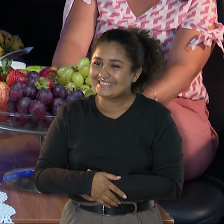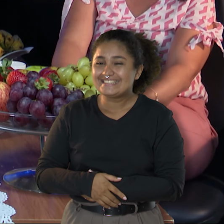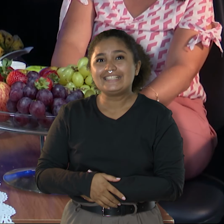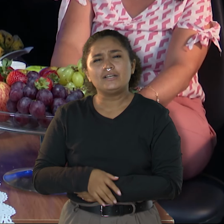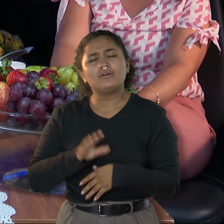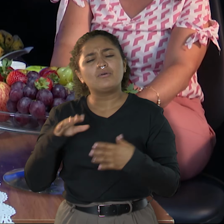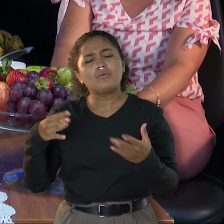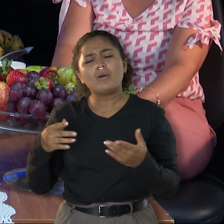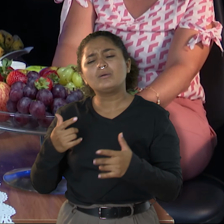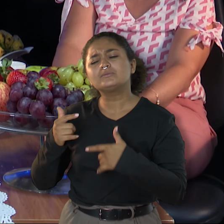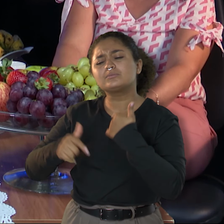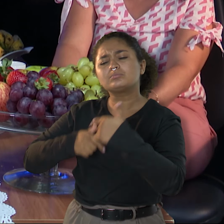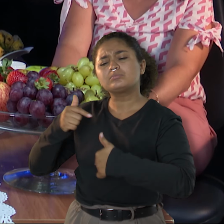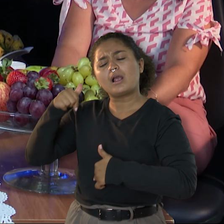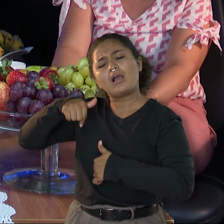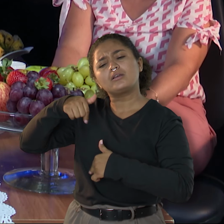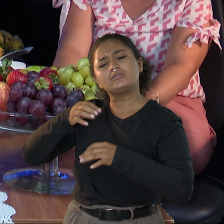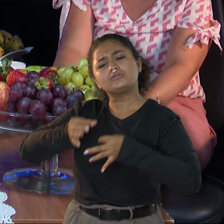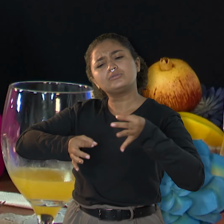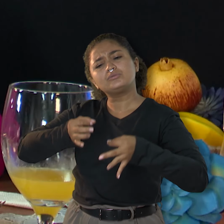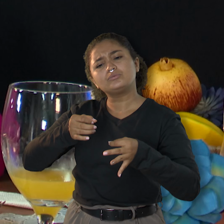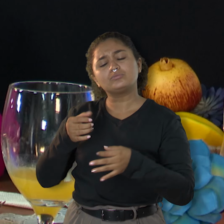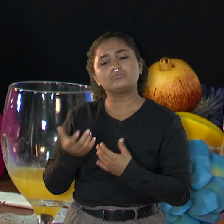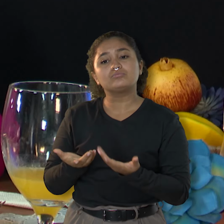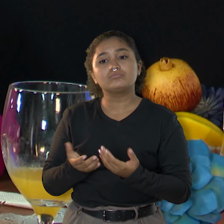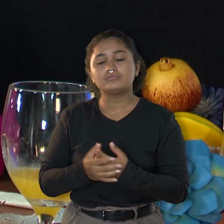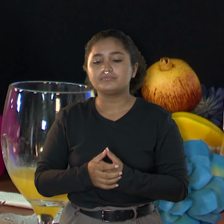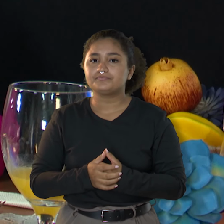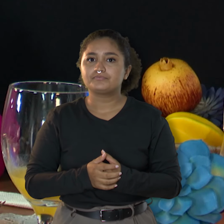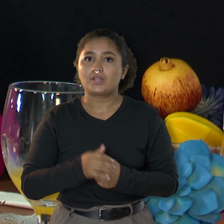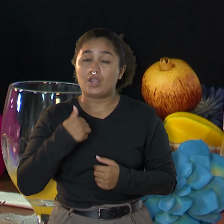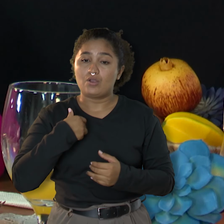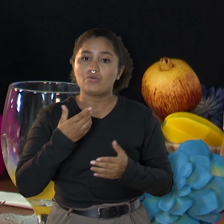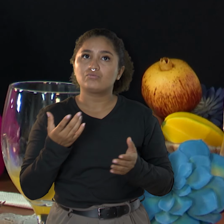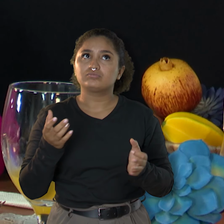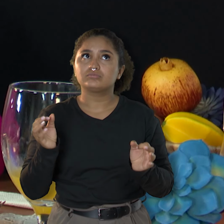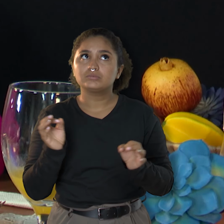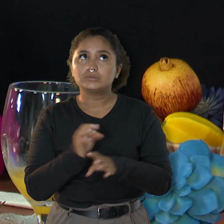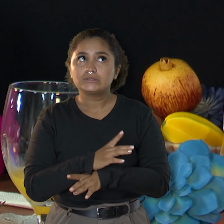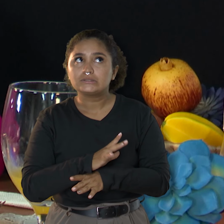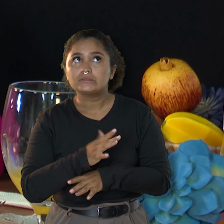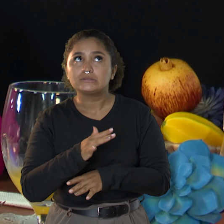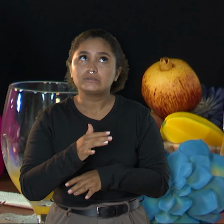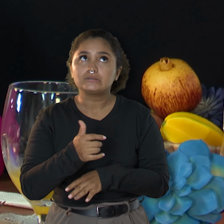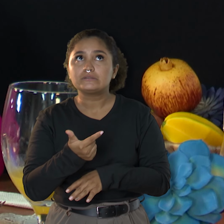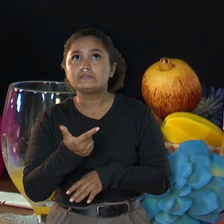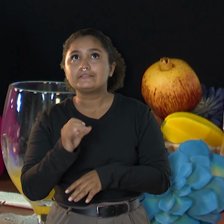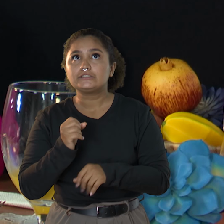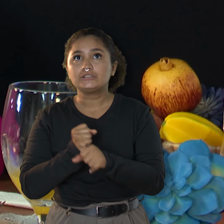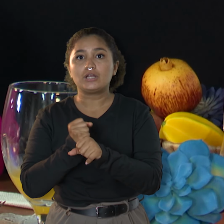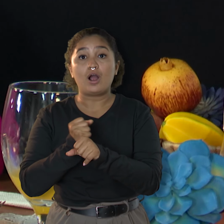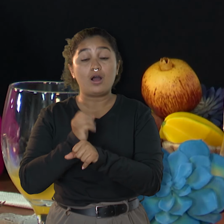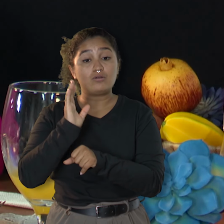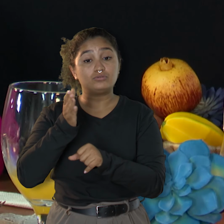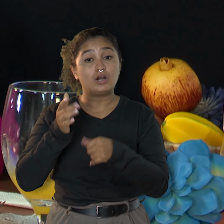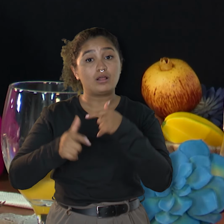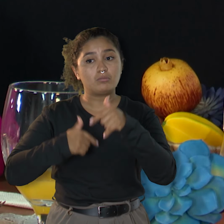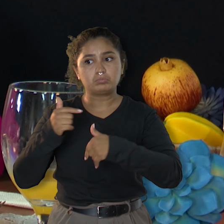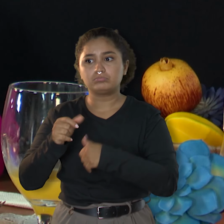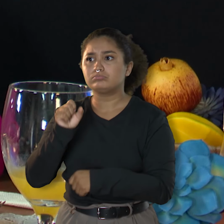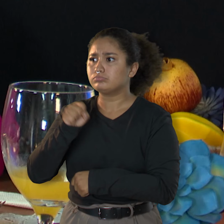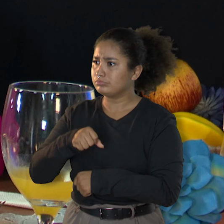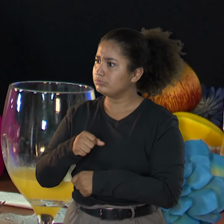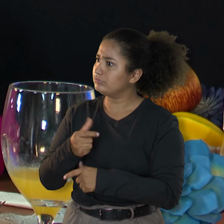tá há quanto tempo aqui trabalhando no tribunal? Olha, eu vou completar 20 anos de tribunal no que vem. 20 anos já, 20 Tainá. anos de